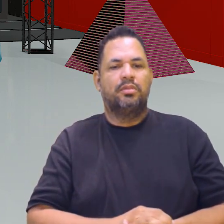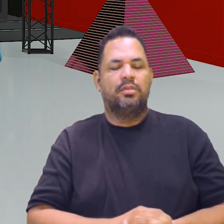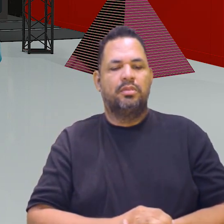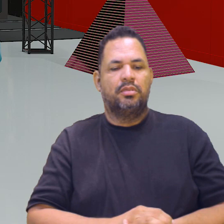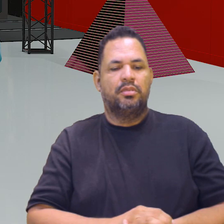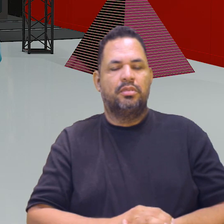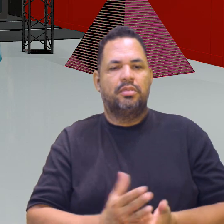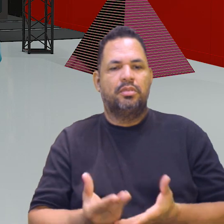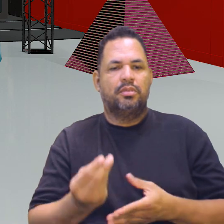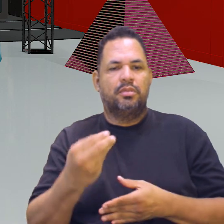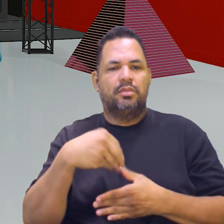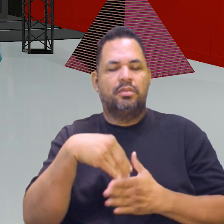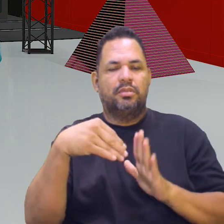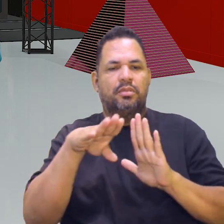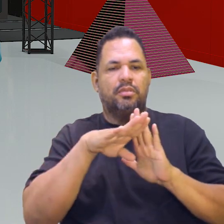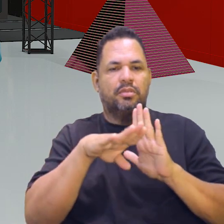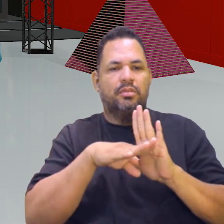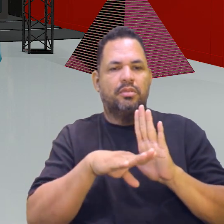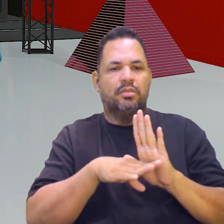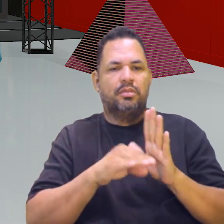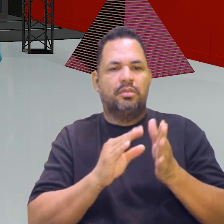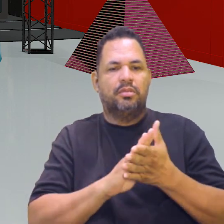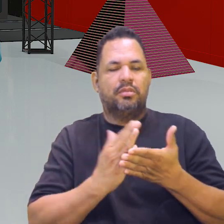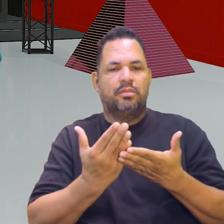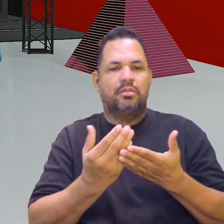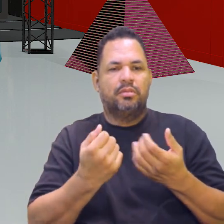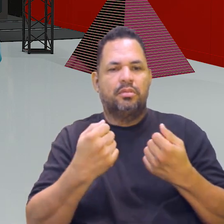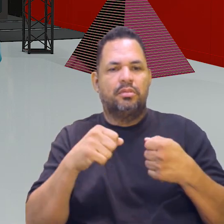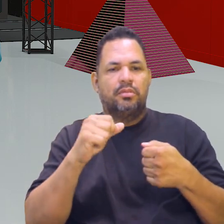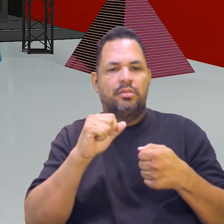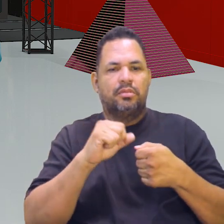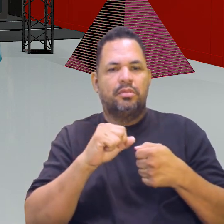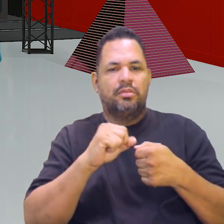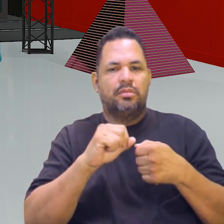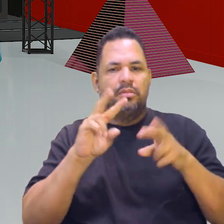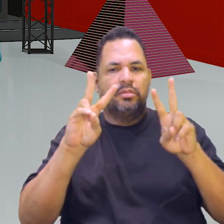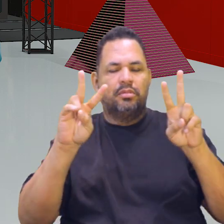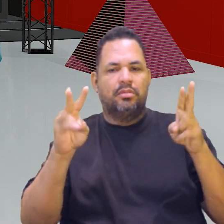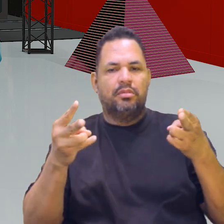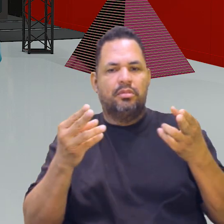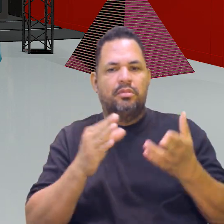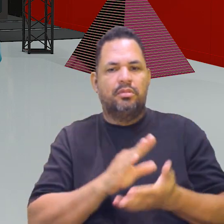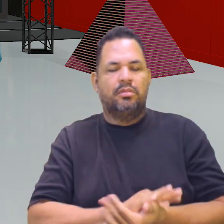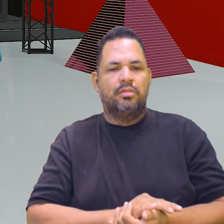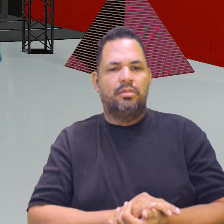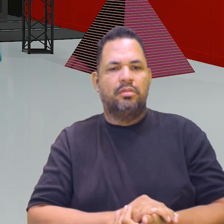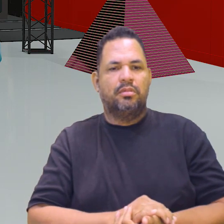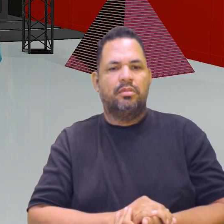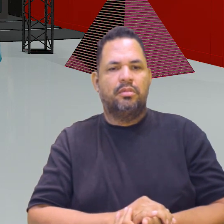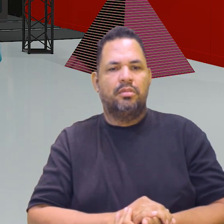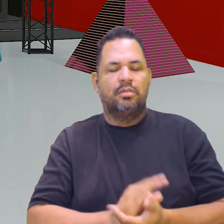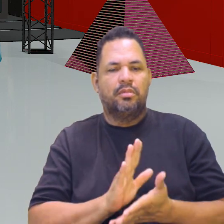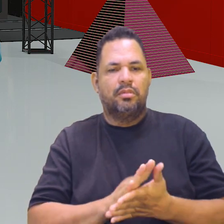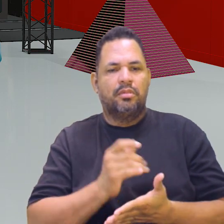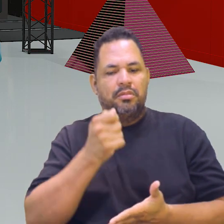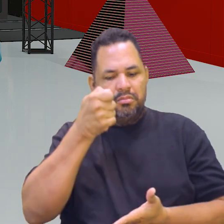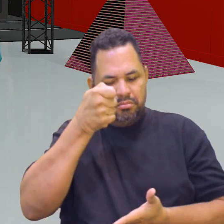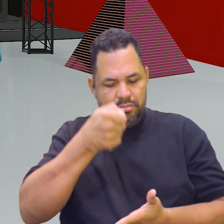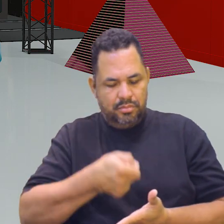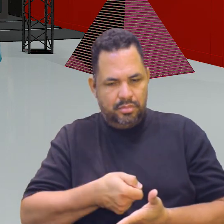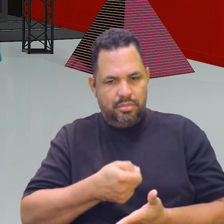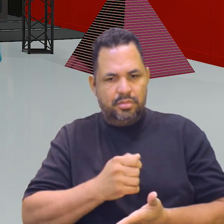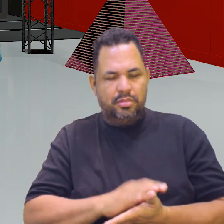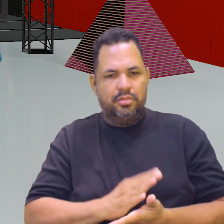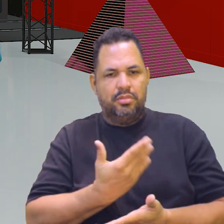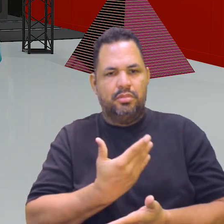Então, assim, dentro desse procedimento, vocês têm propriedade de todos os assuntos que tem ali, tá? Então, o nosso dever é passar tudo isso